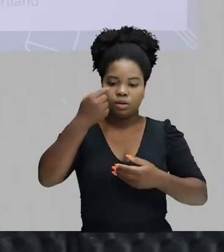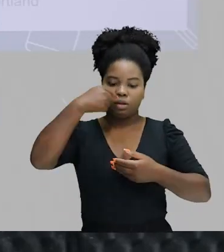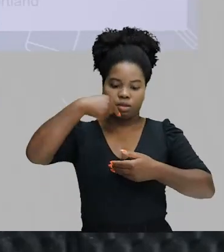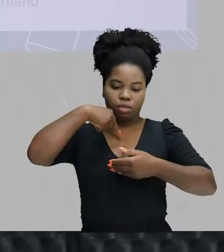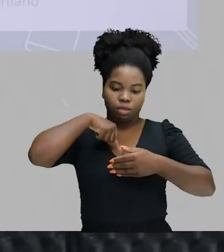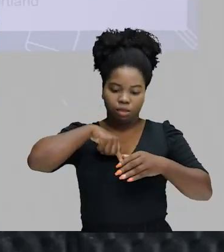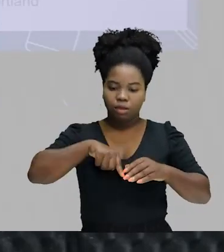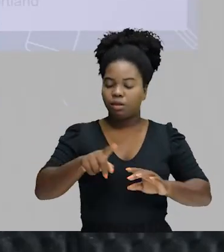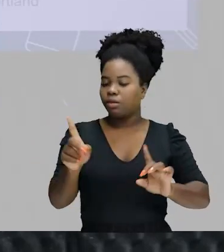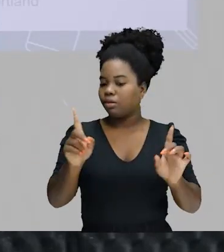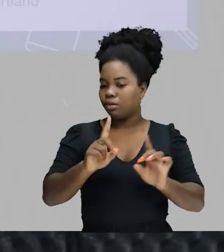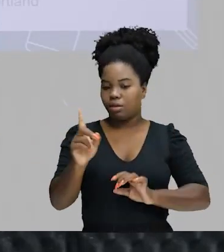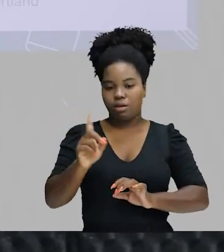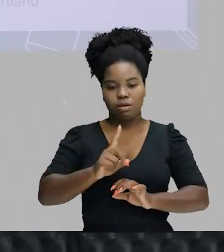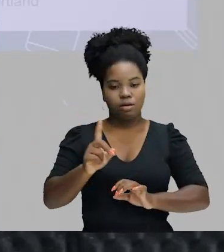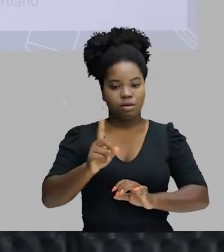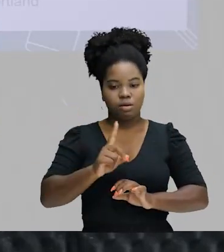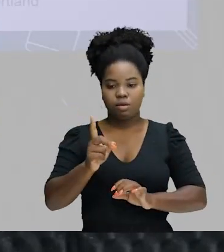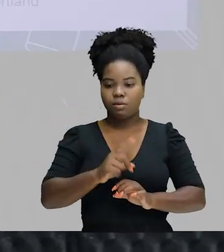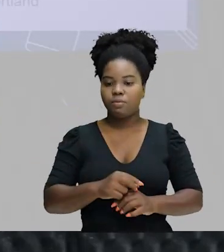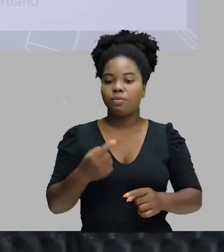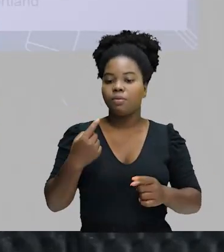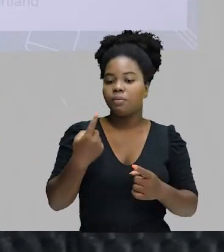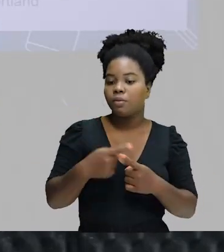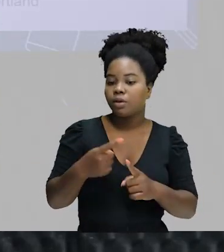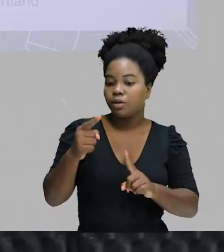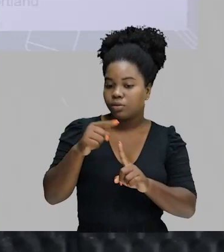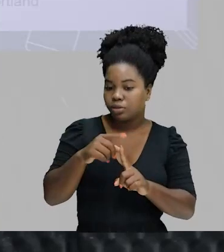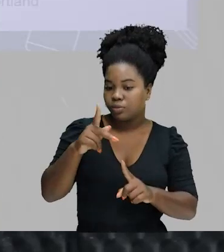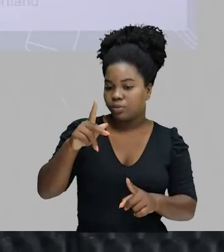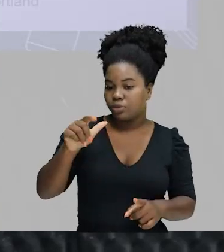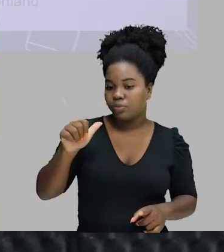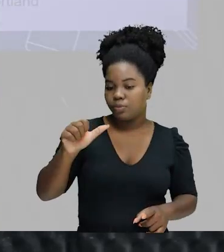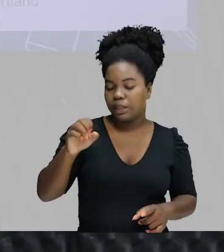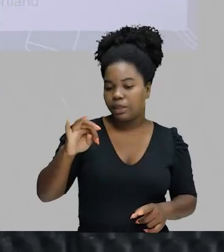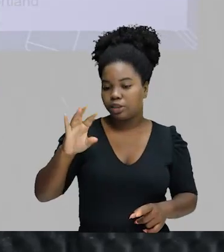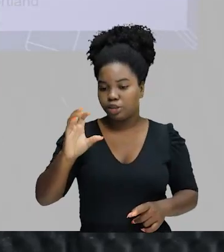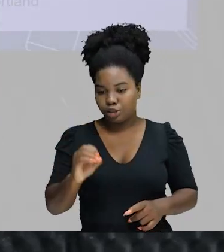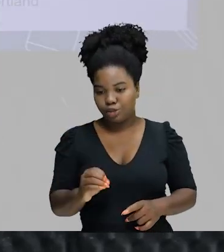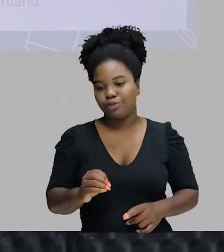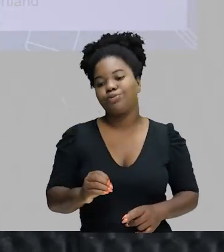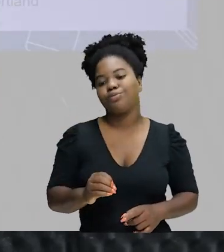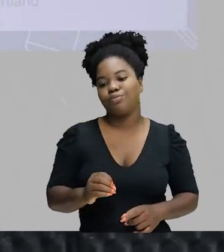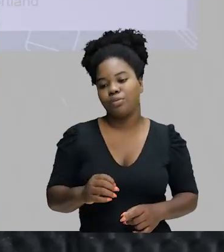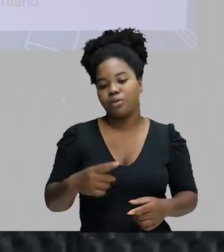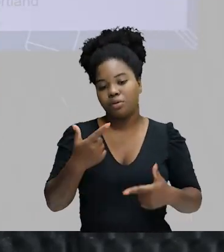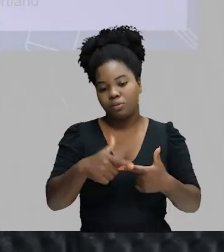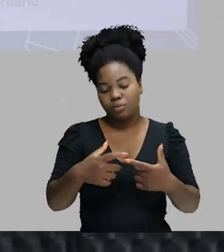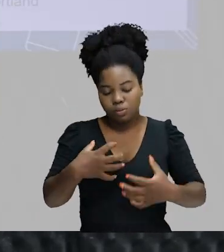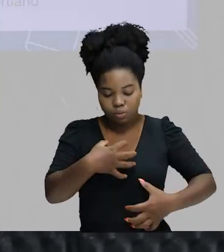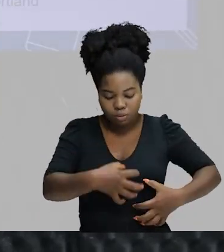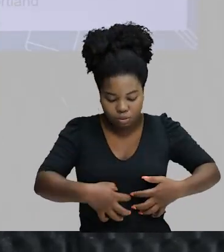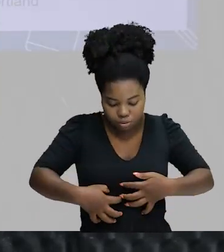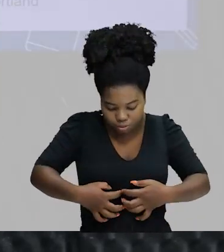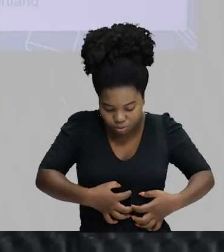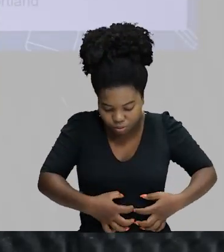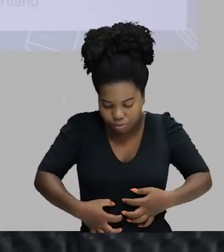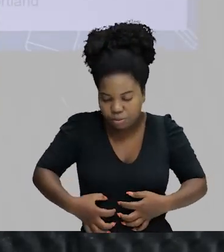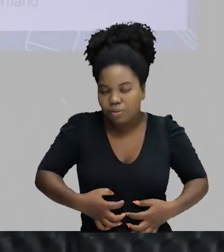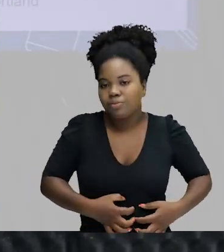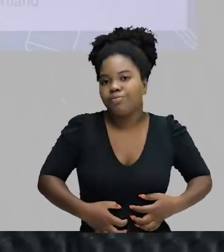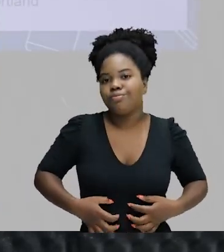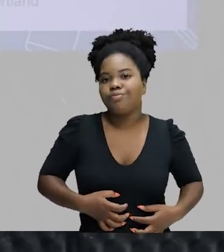tipo de plástico, é um plástico que ele pode ficar aderido, certo? Ao estômago, ao intestino, isso vai gerar